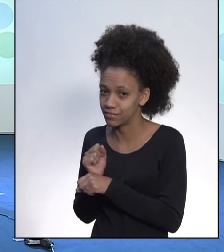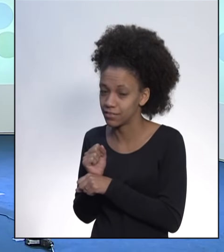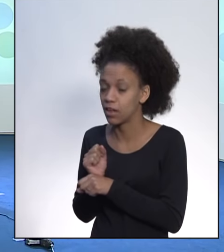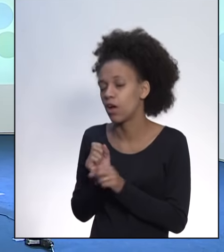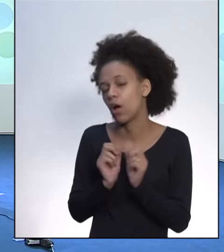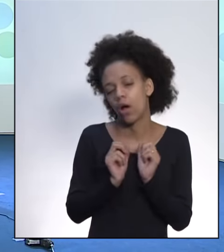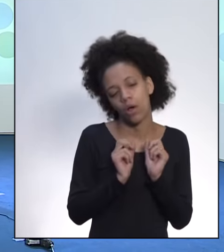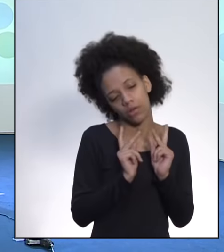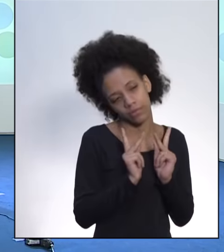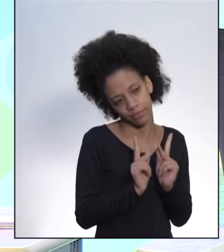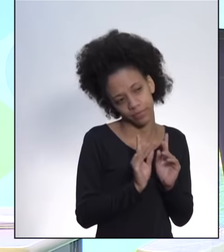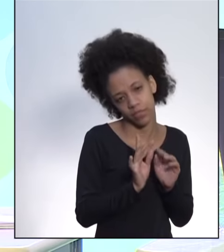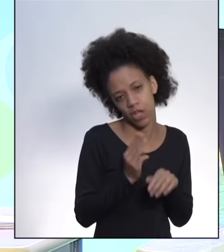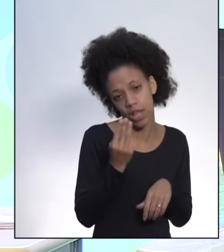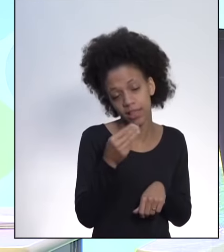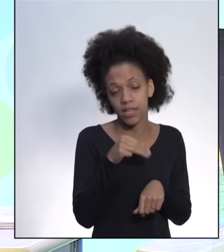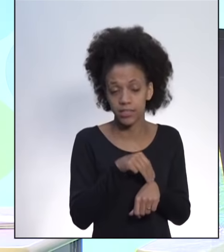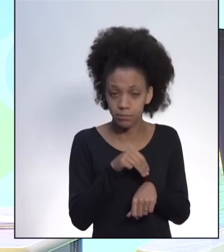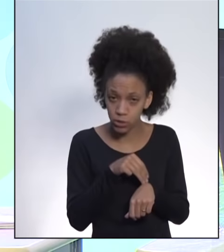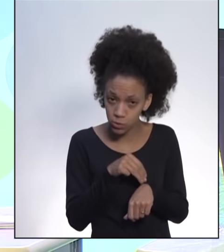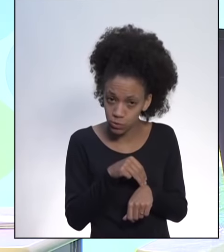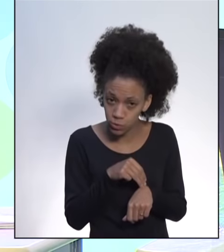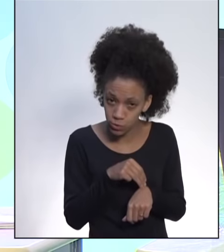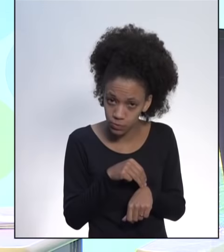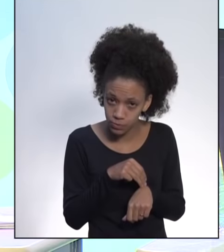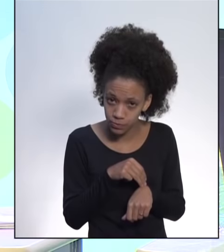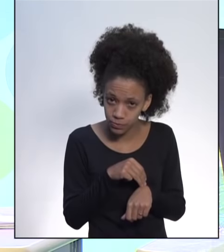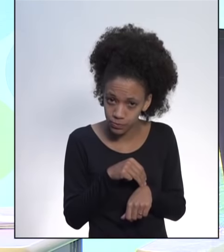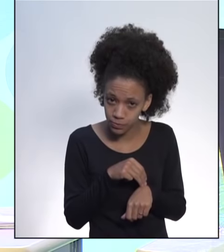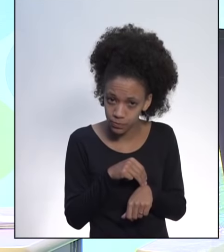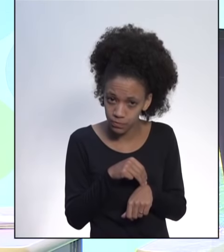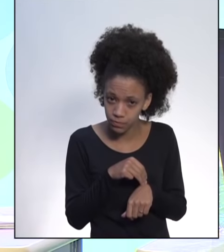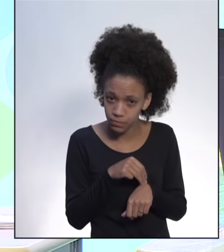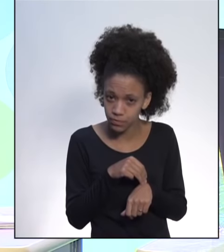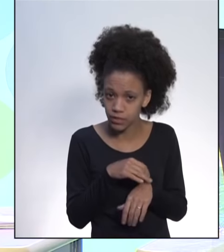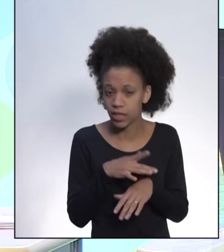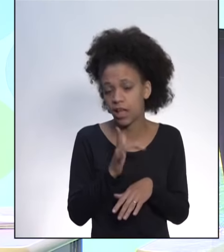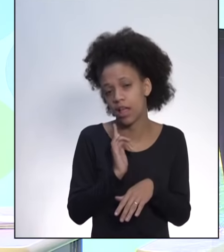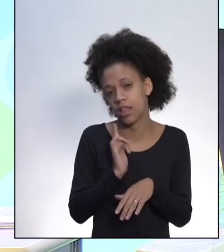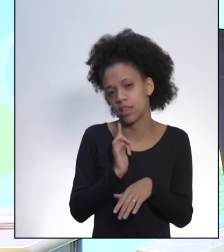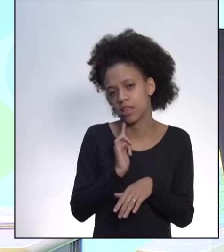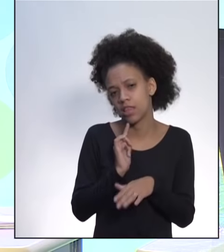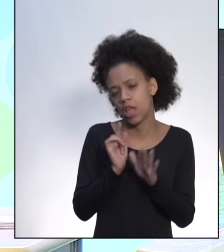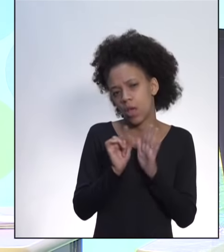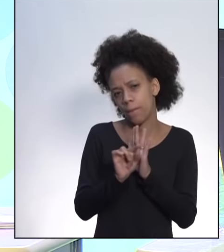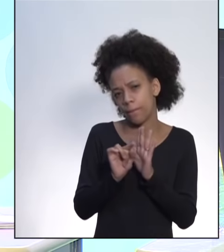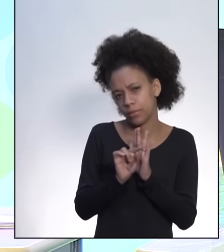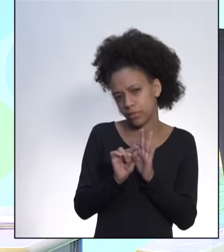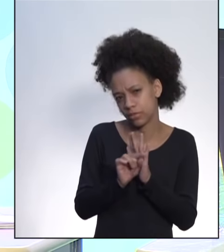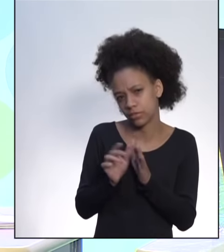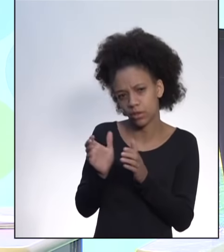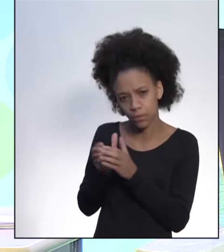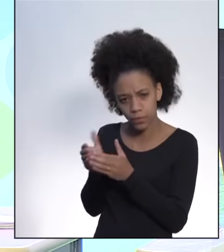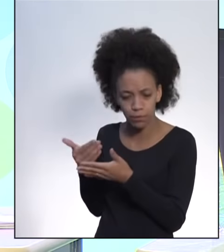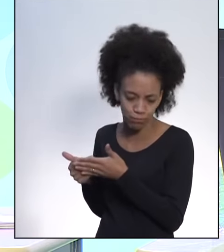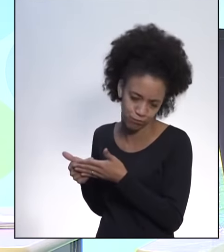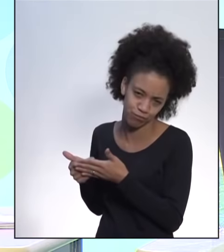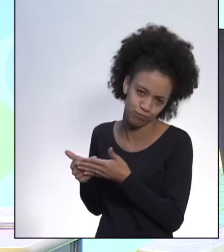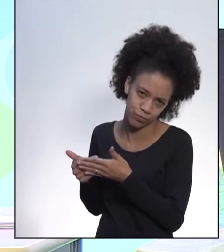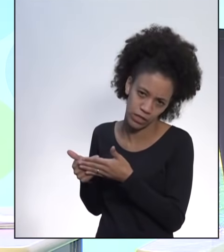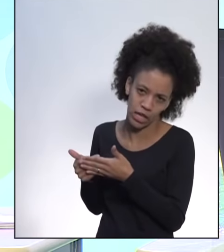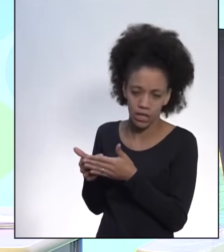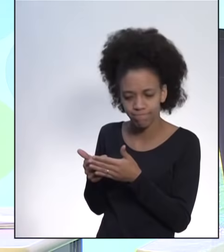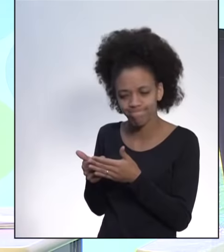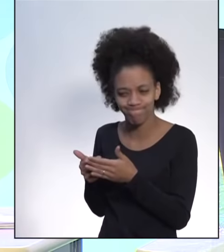ok faltam três minutos a gente vai tem uma questão técnica com relação ao chat a